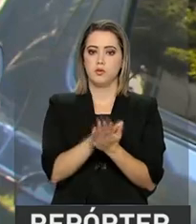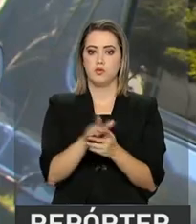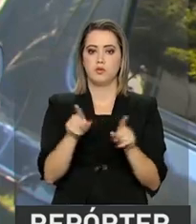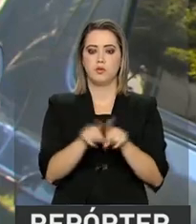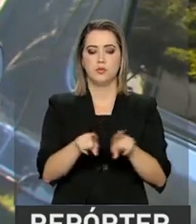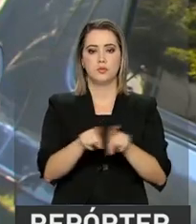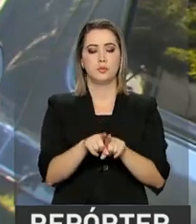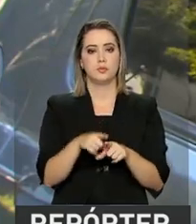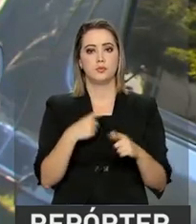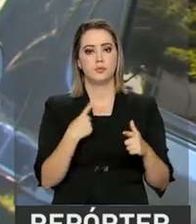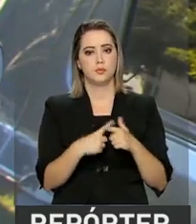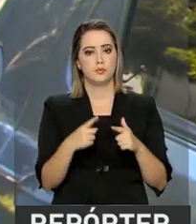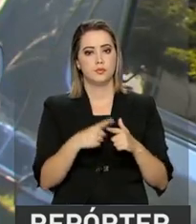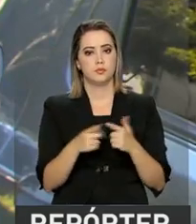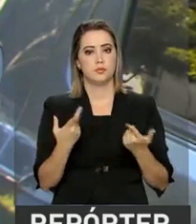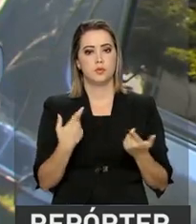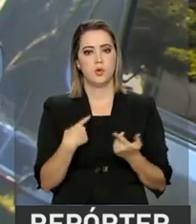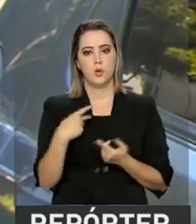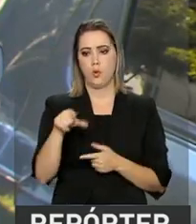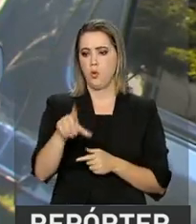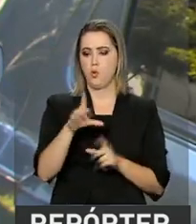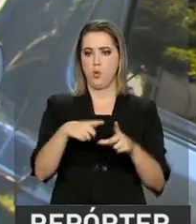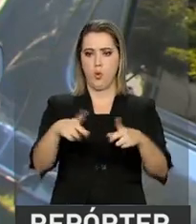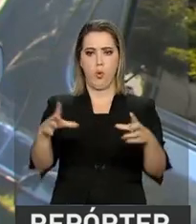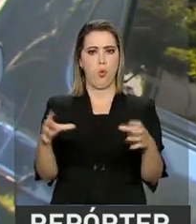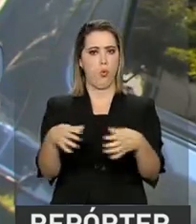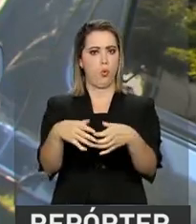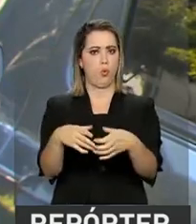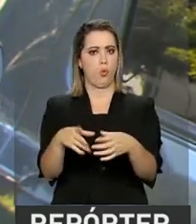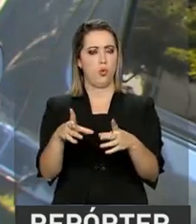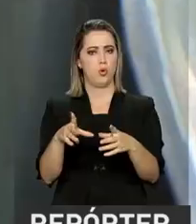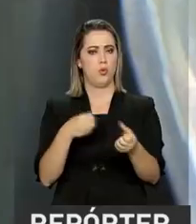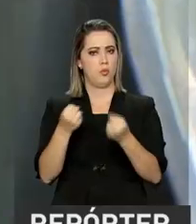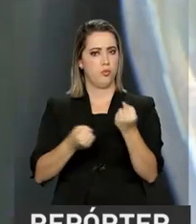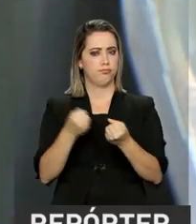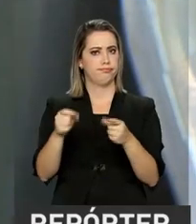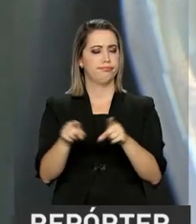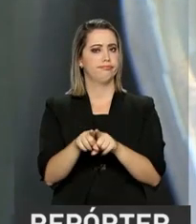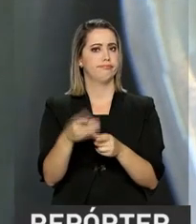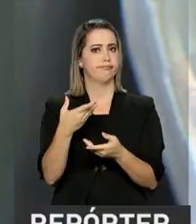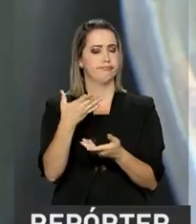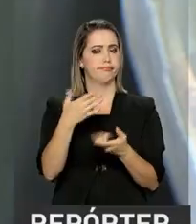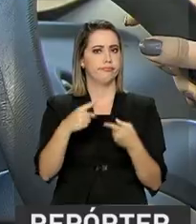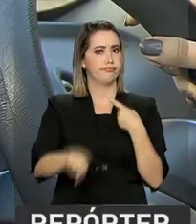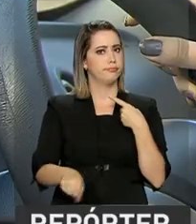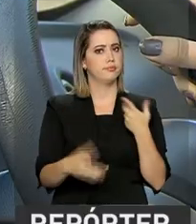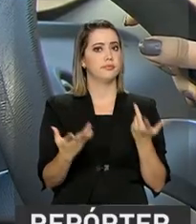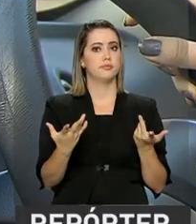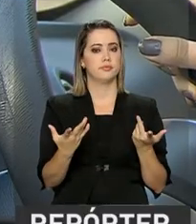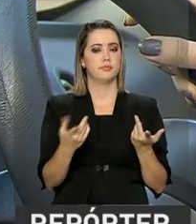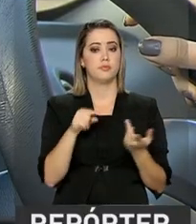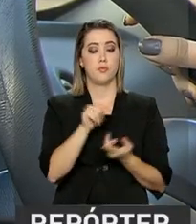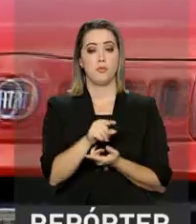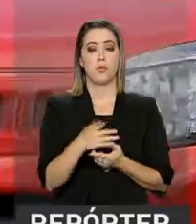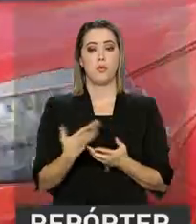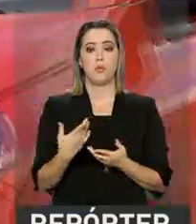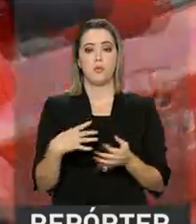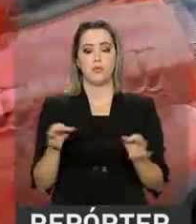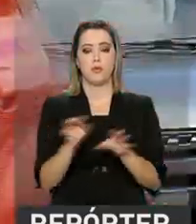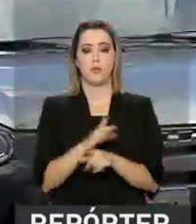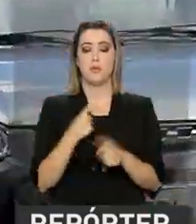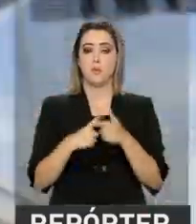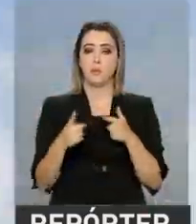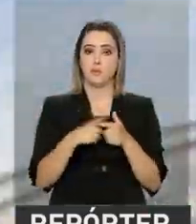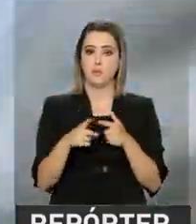e também sobre a a não aceitação do Detran pela com a troca de placa. Mas para resolver transtornos, como de Monalisa, o